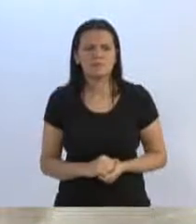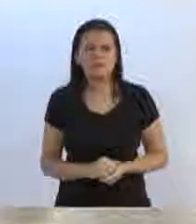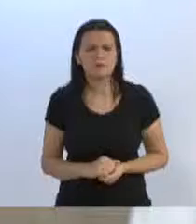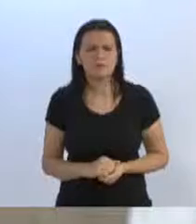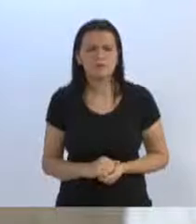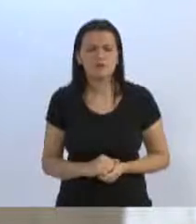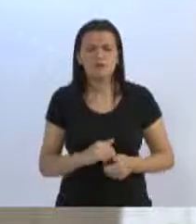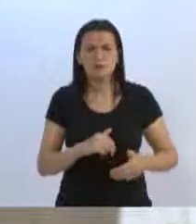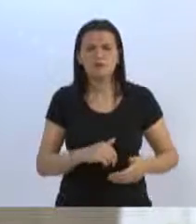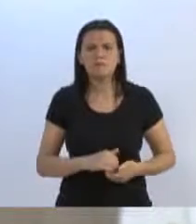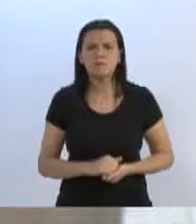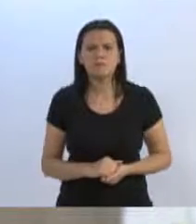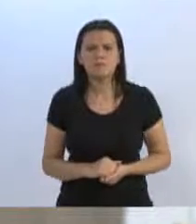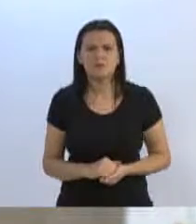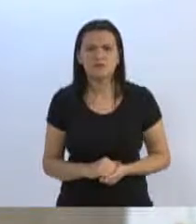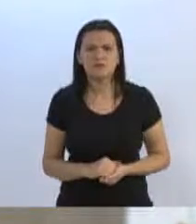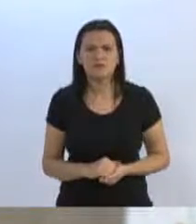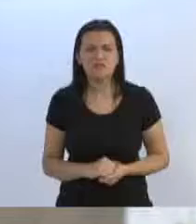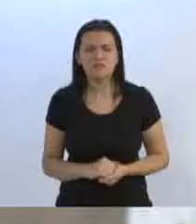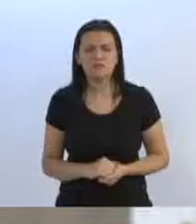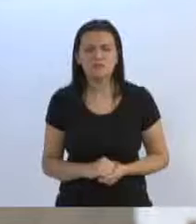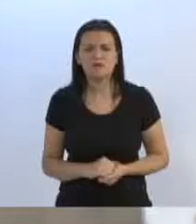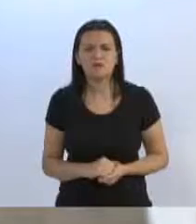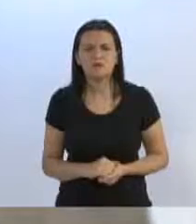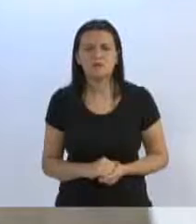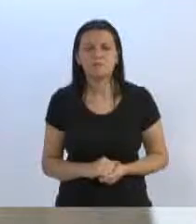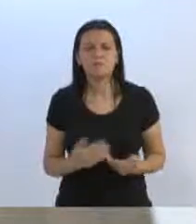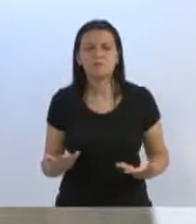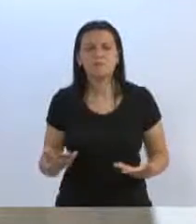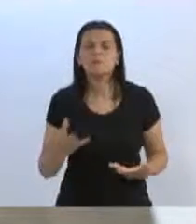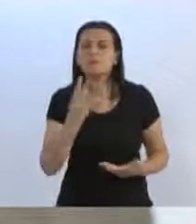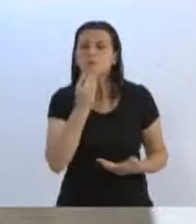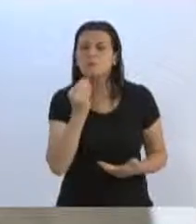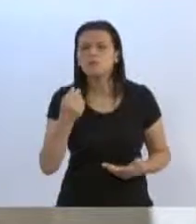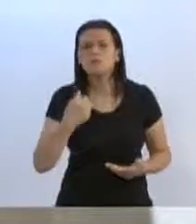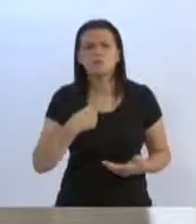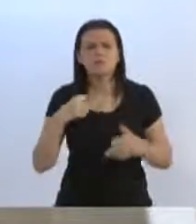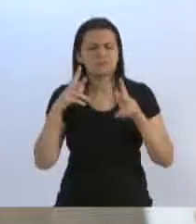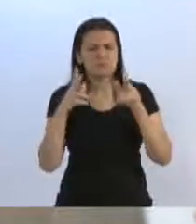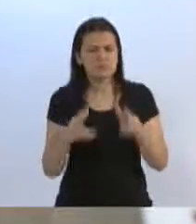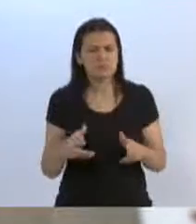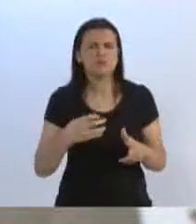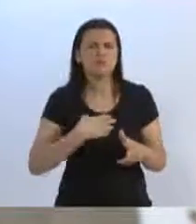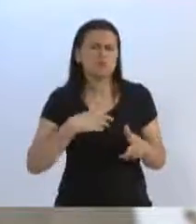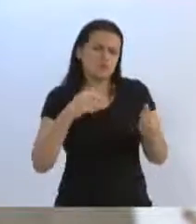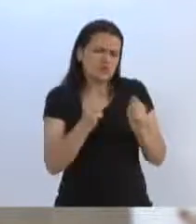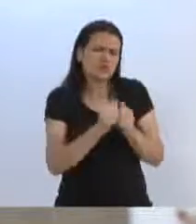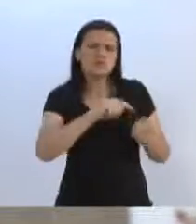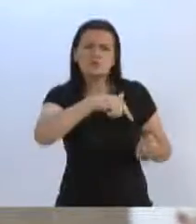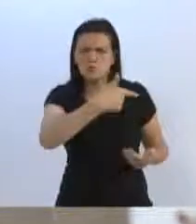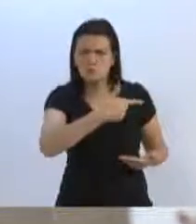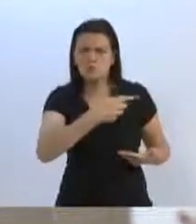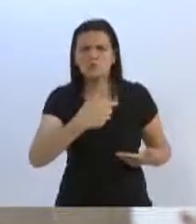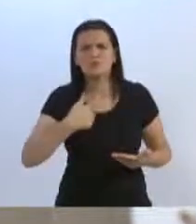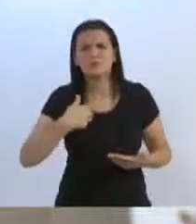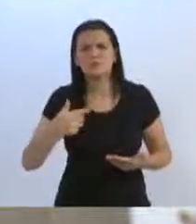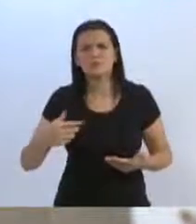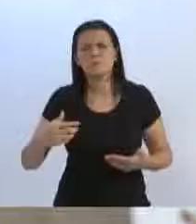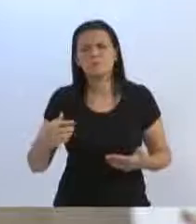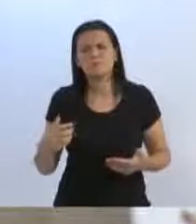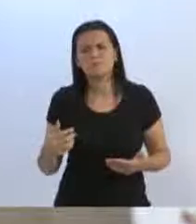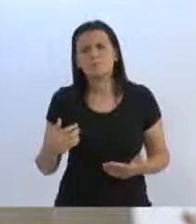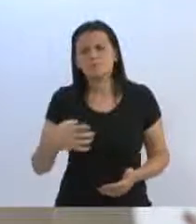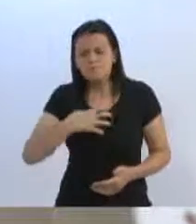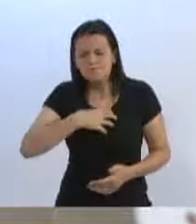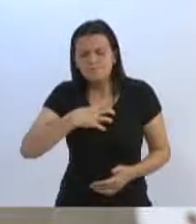Você de à parte, vereador? Com certeza. Vereador Bruno, eu, da mesma forma como os demais, me solidarizo com a